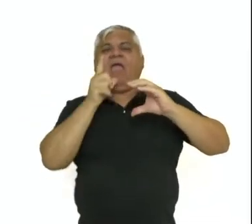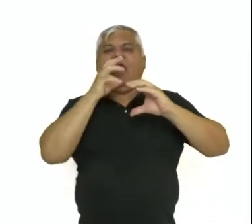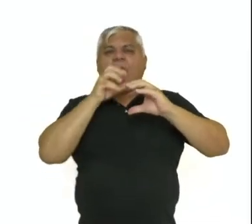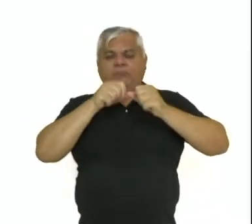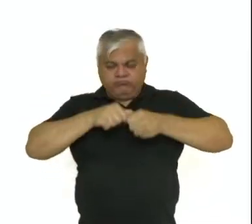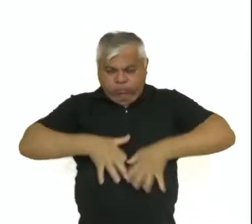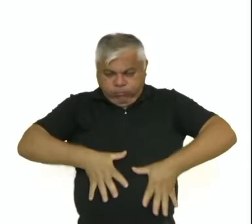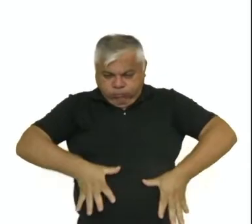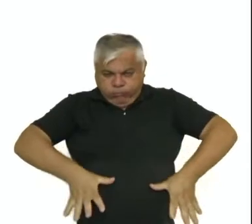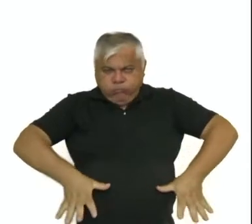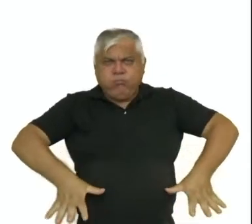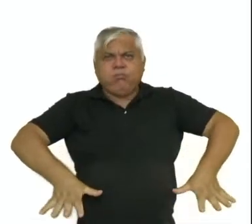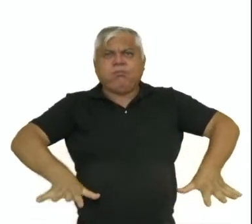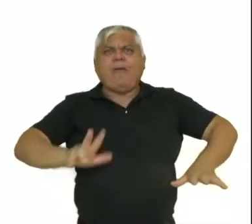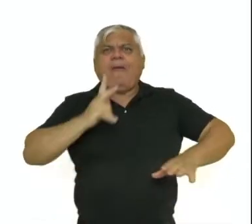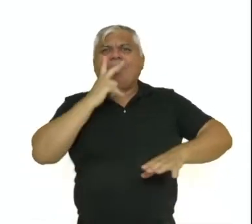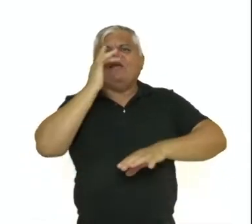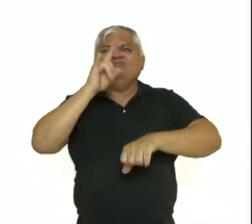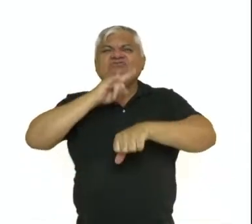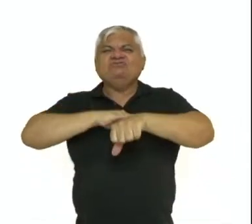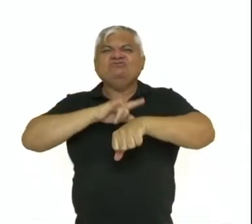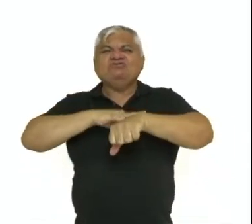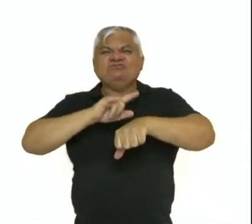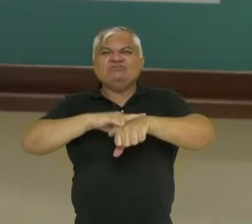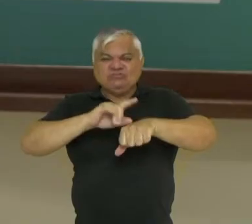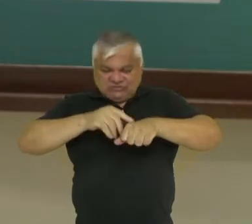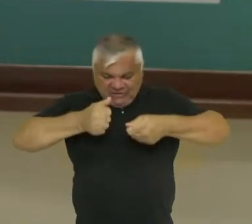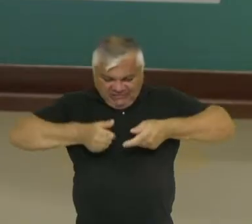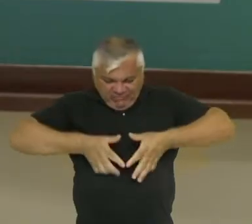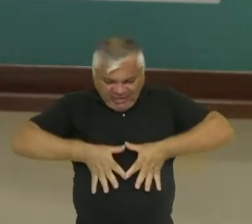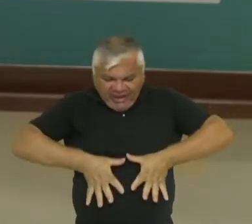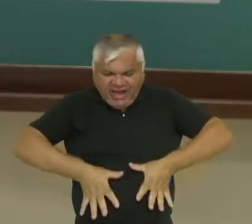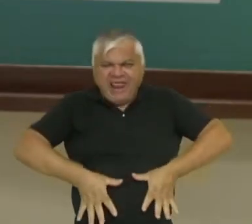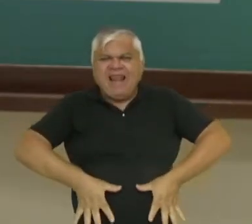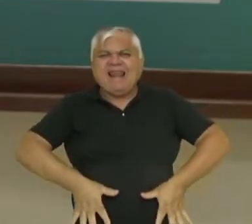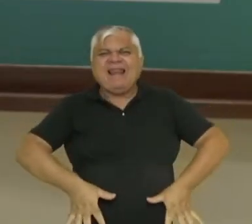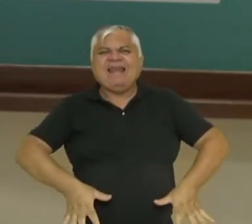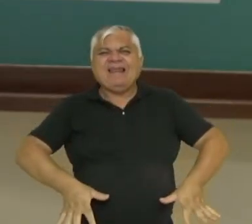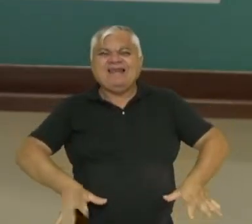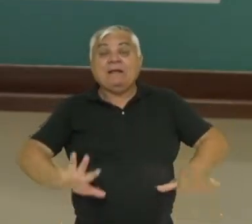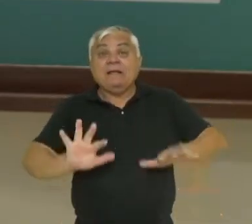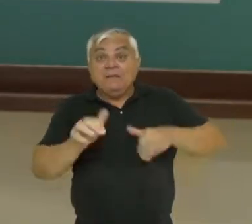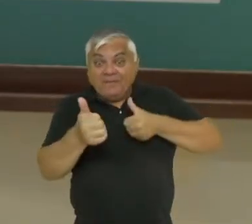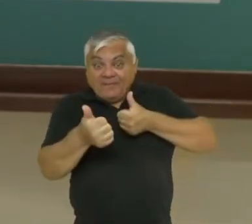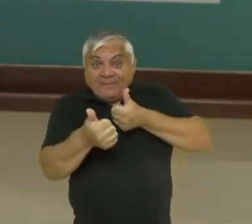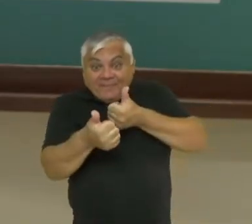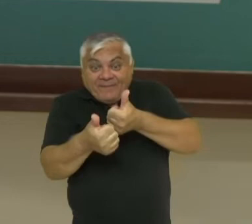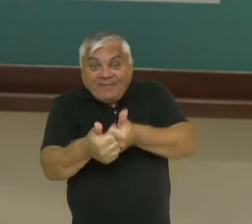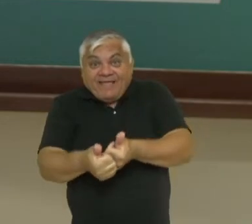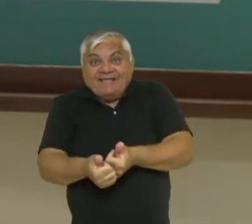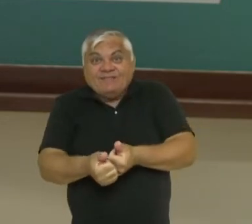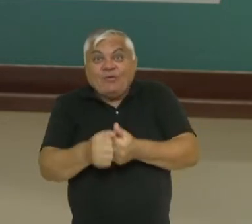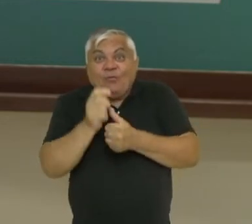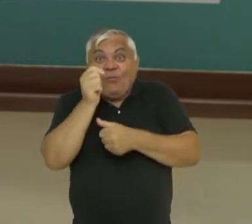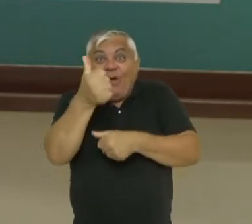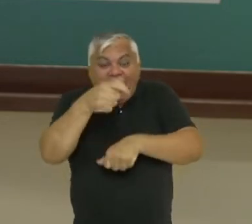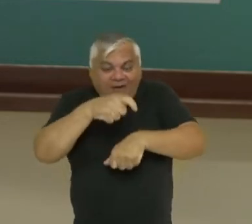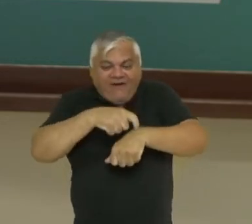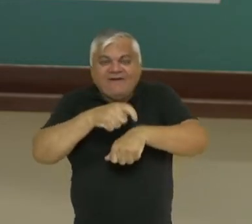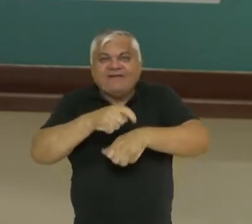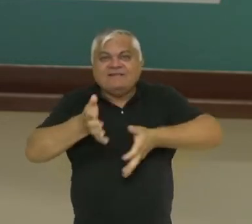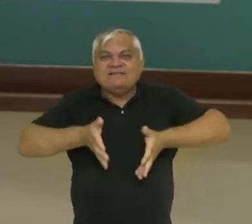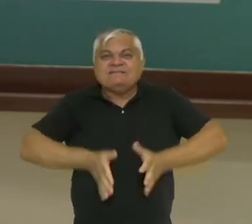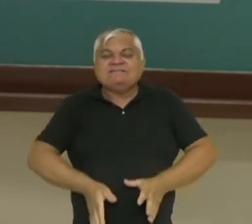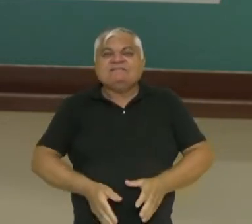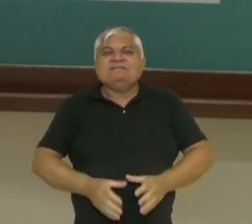rompem e o líquido do seu interior extravasa. Então, quando está chegando ali perto, no dia, de ganhar o neném, o que